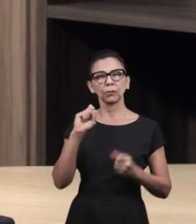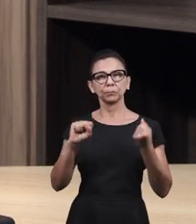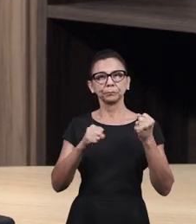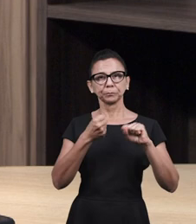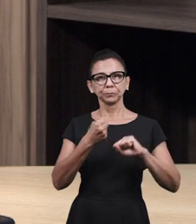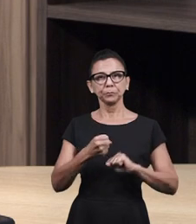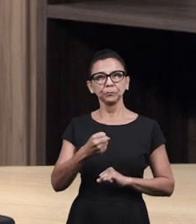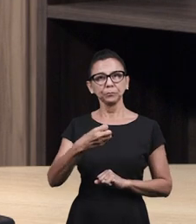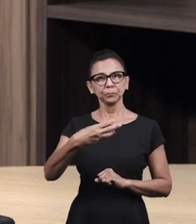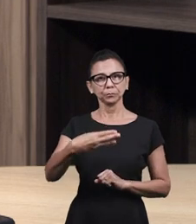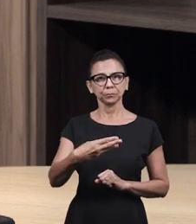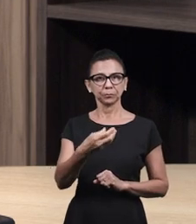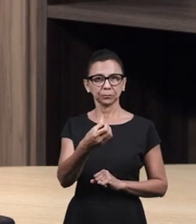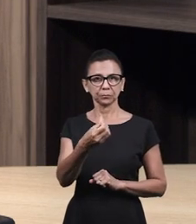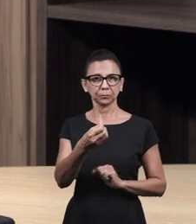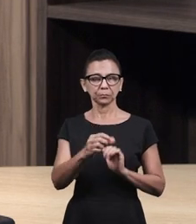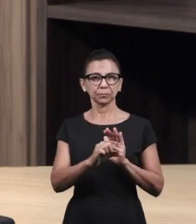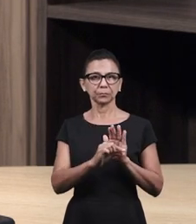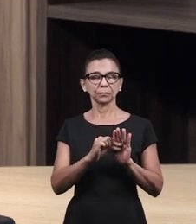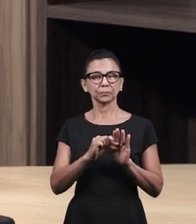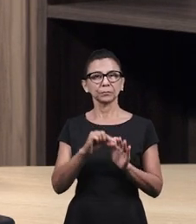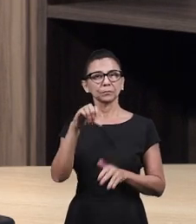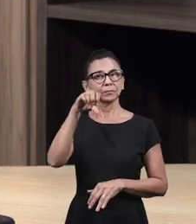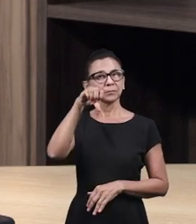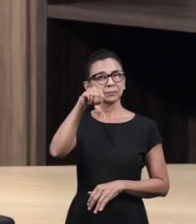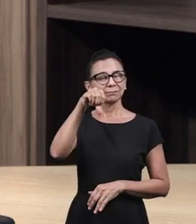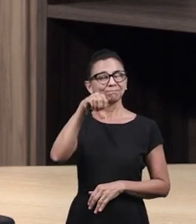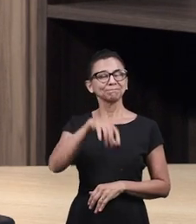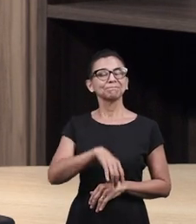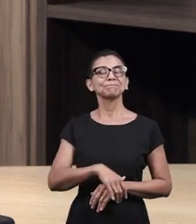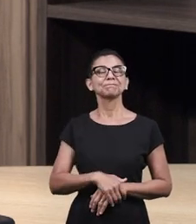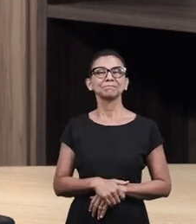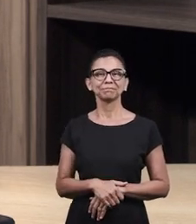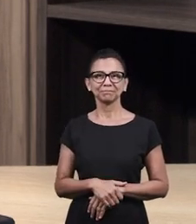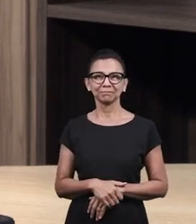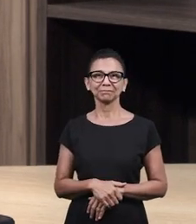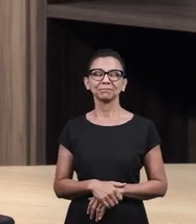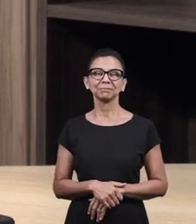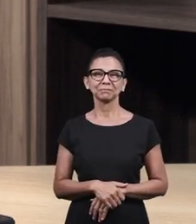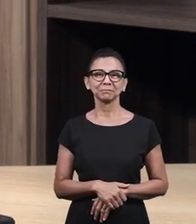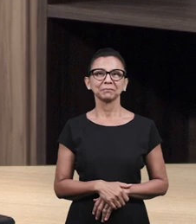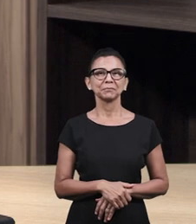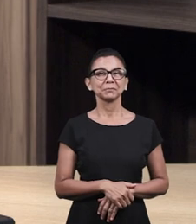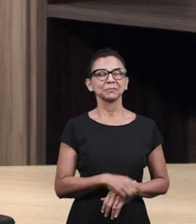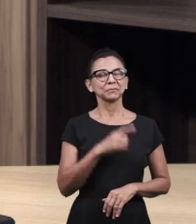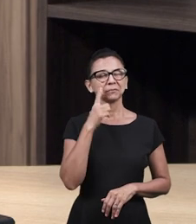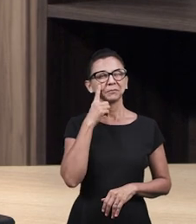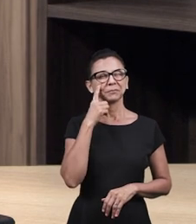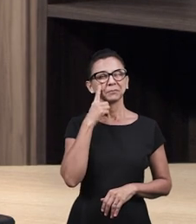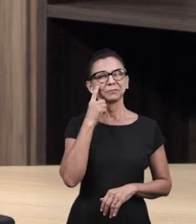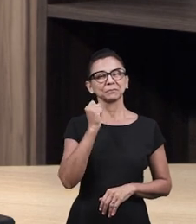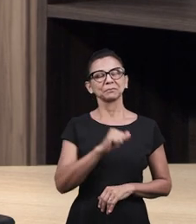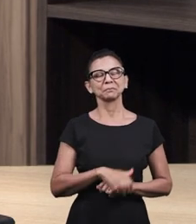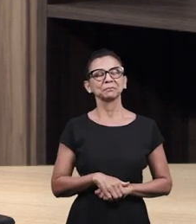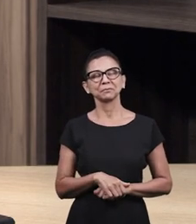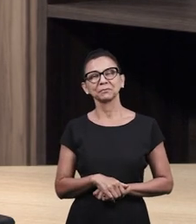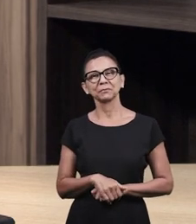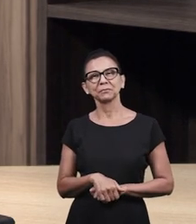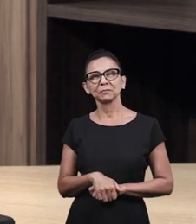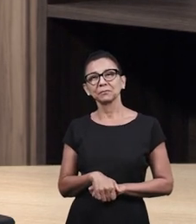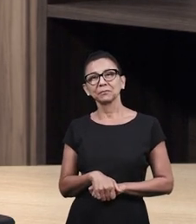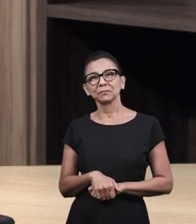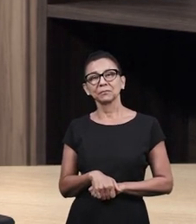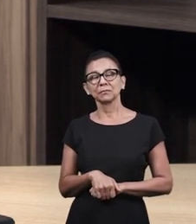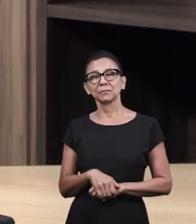encontra no Salmo 36, verso 9. No livro de Salmos 36, verso 9, que diz